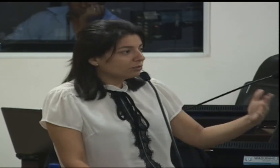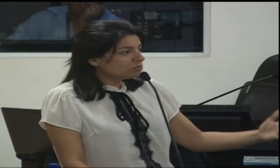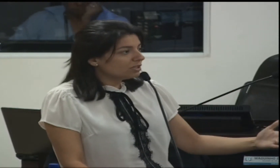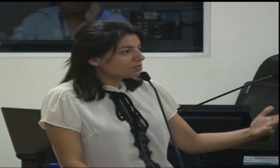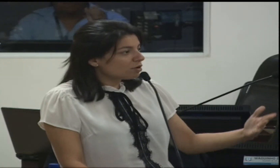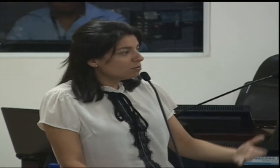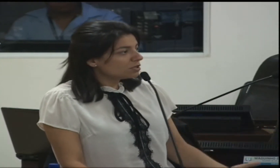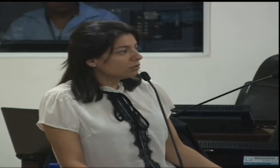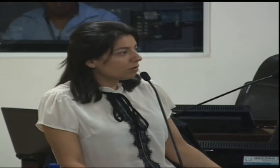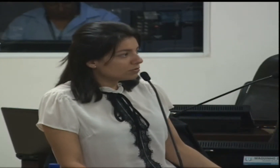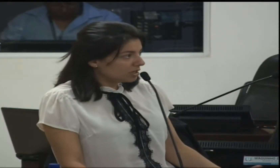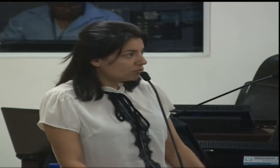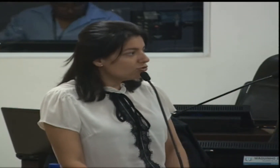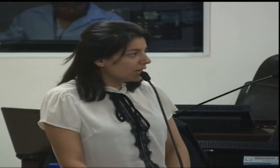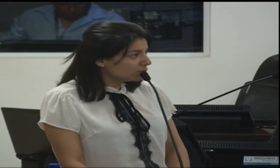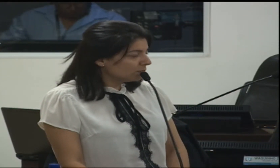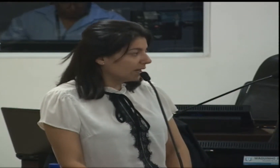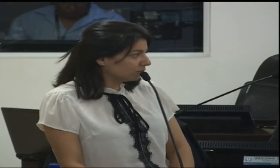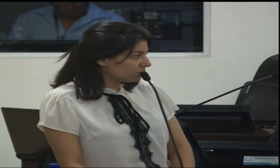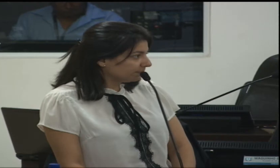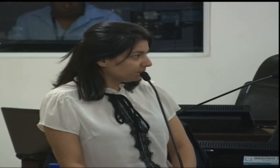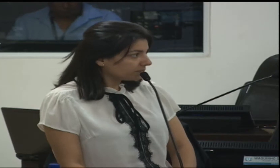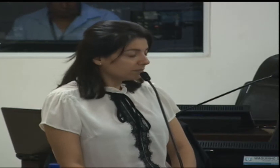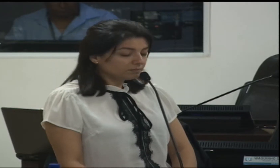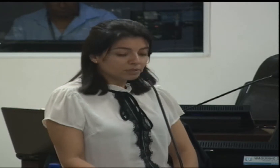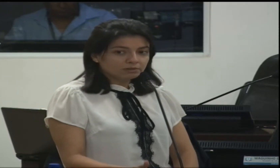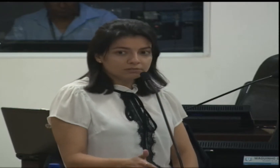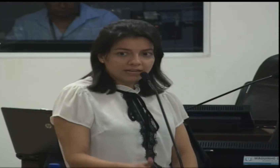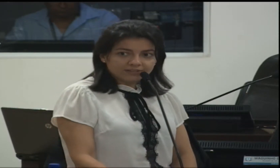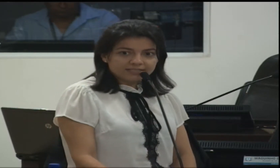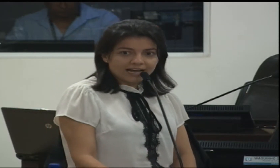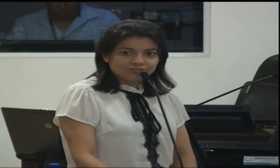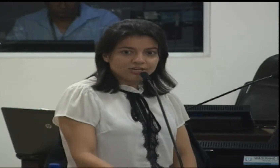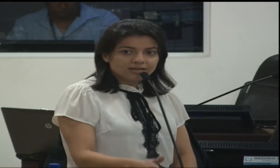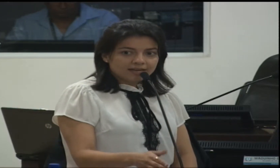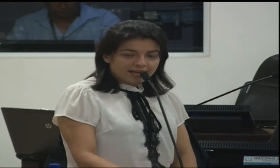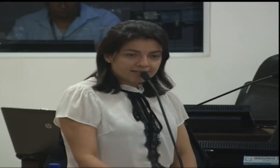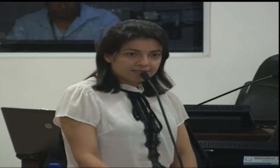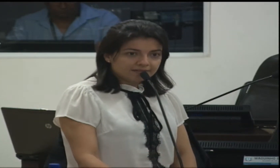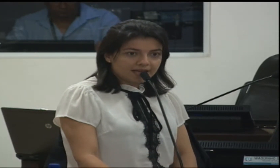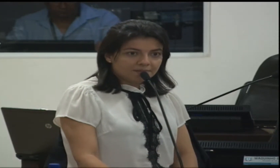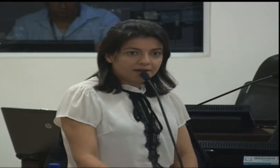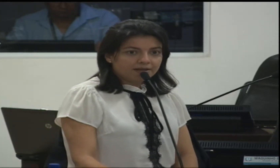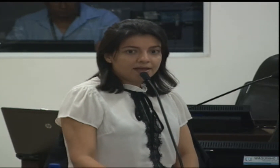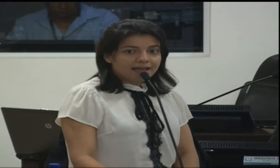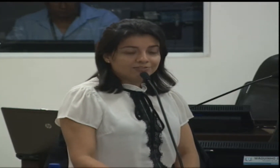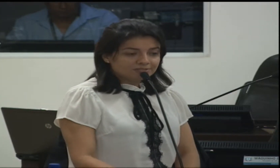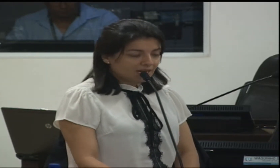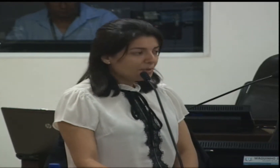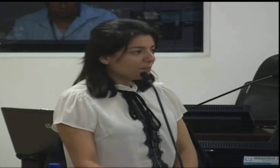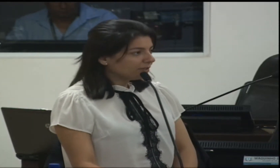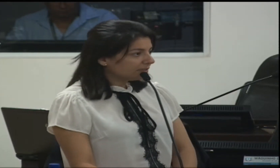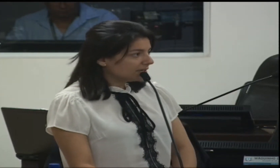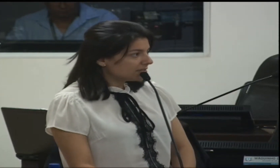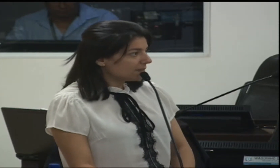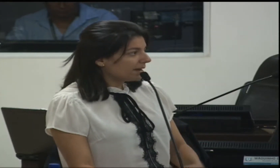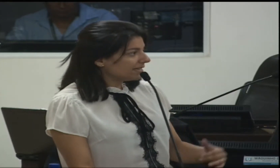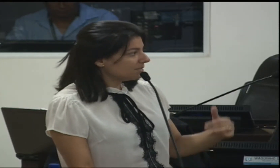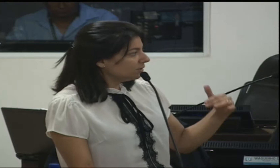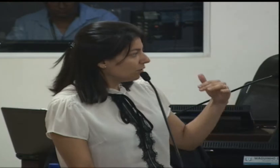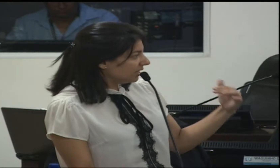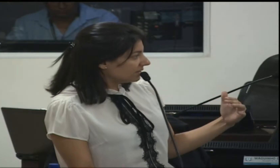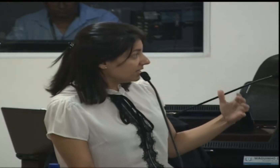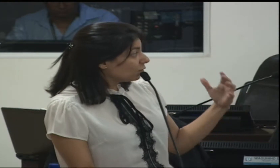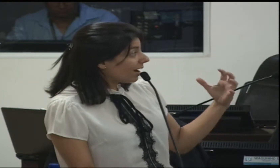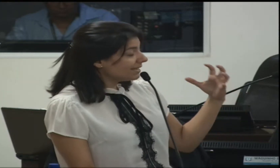foram traduzidas como sendo conceito de direitos humanos. Quando, na verdade, esse tema é de extrema importância para